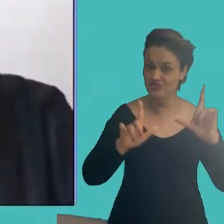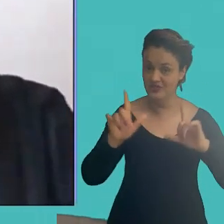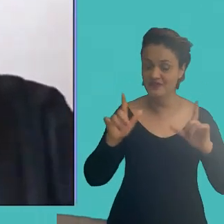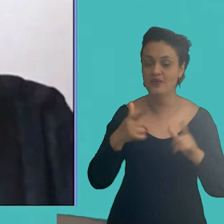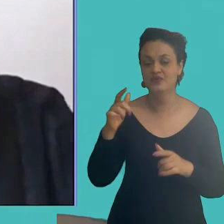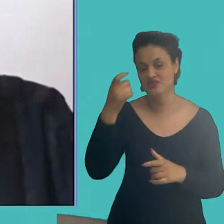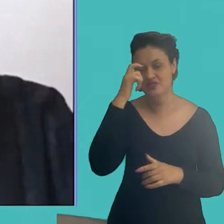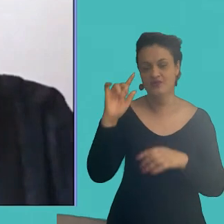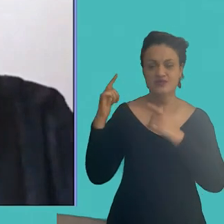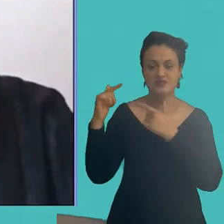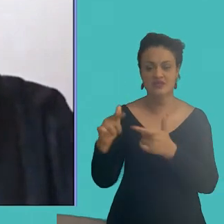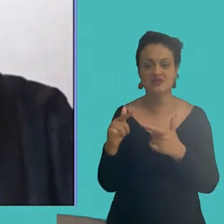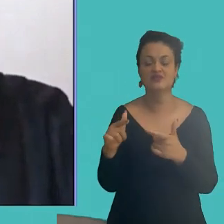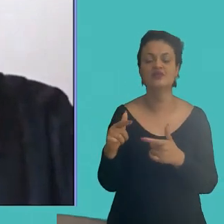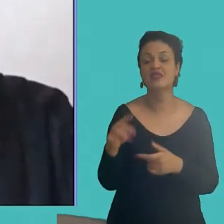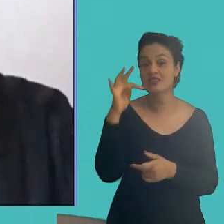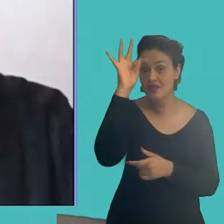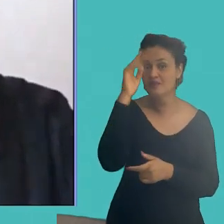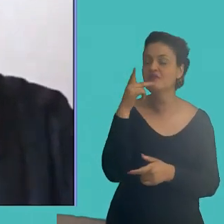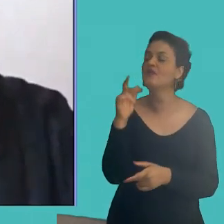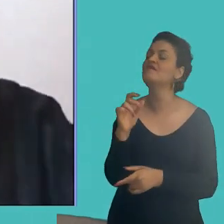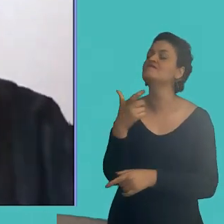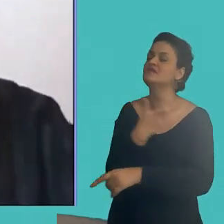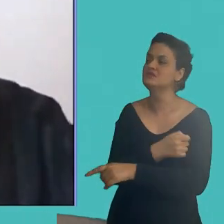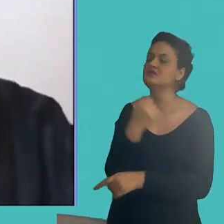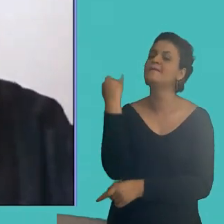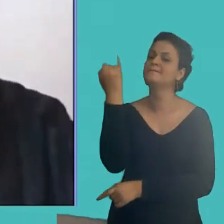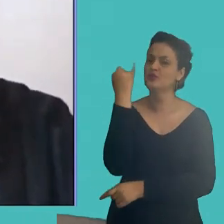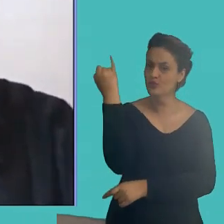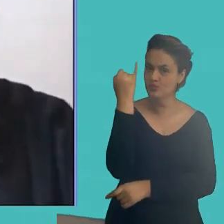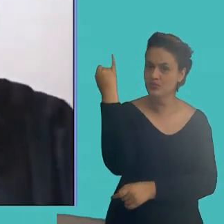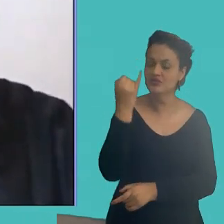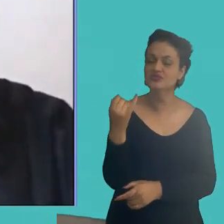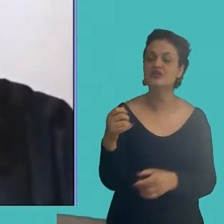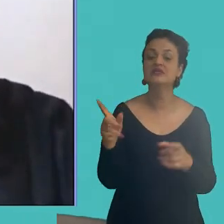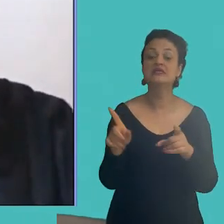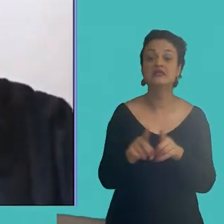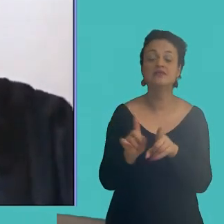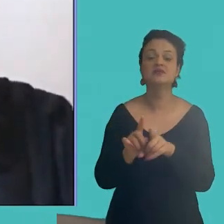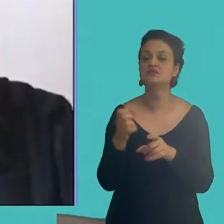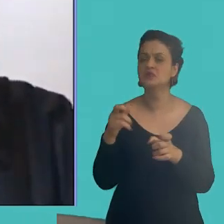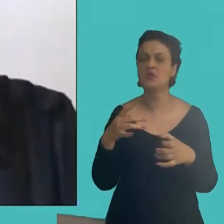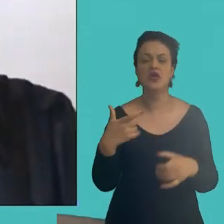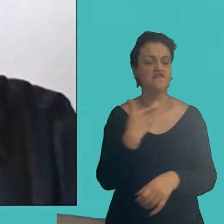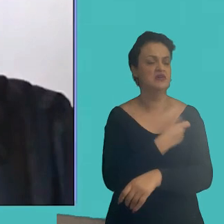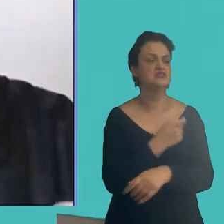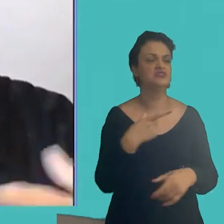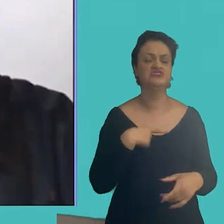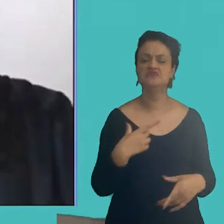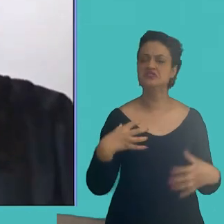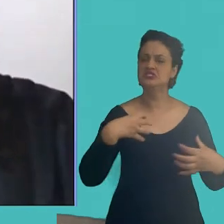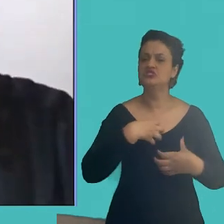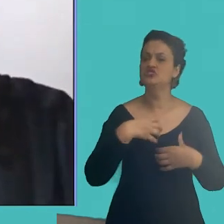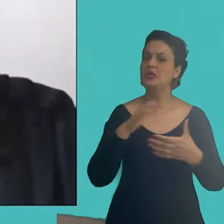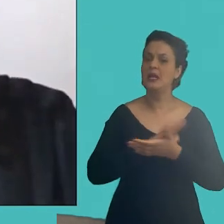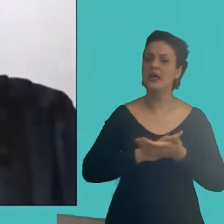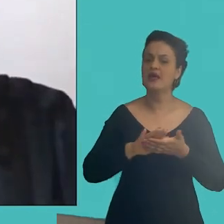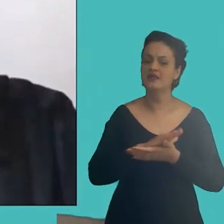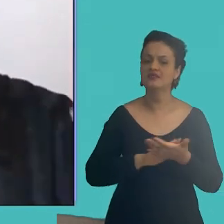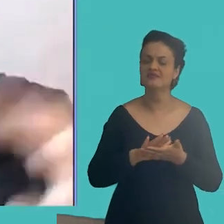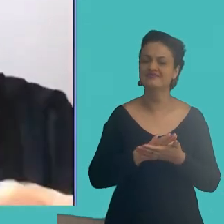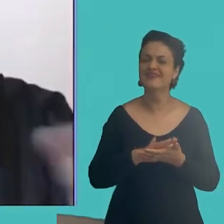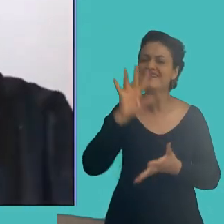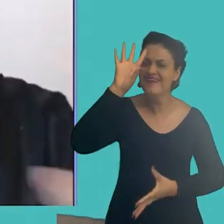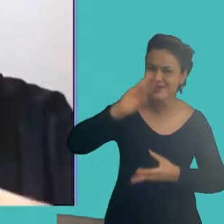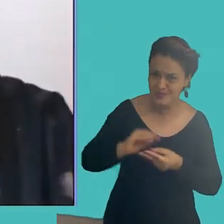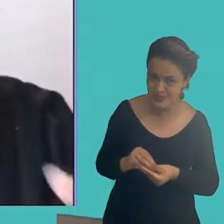Trump não só defendeu a vacina, como afirmou não ter tido nenhuma reação colateral. Em suma,